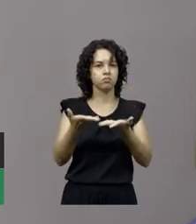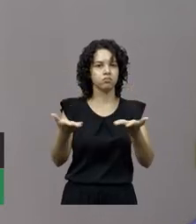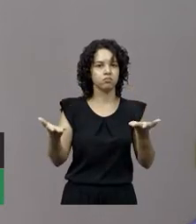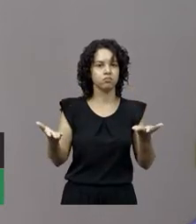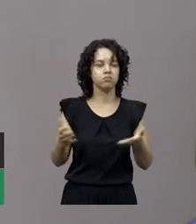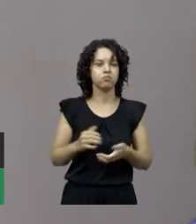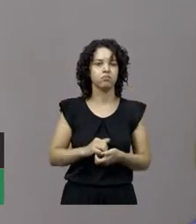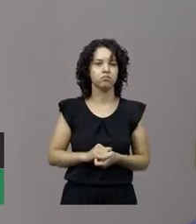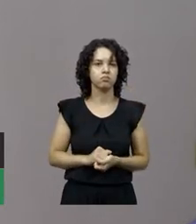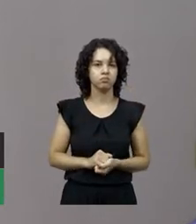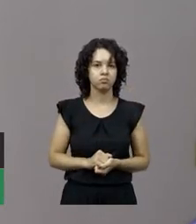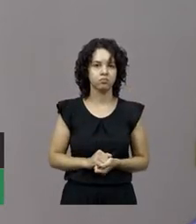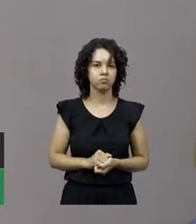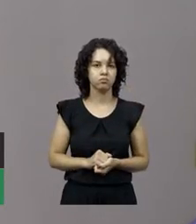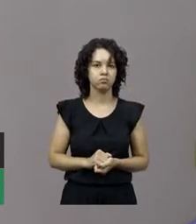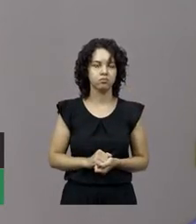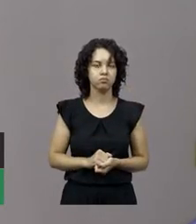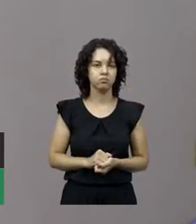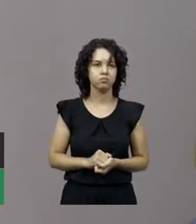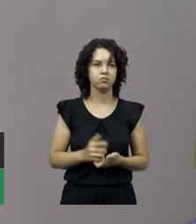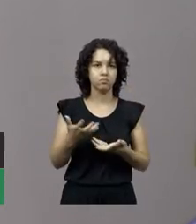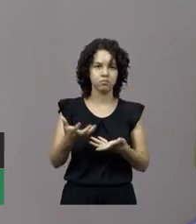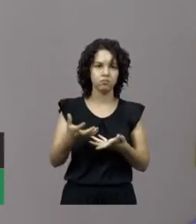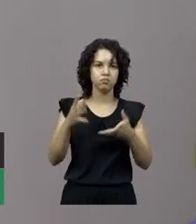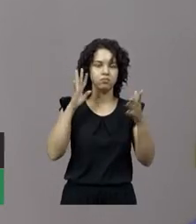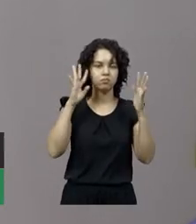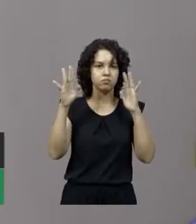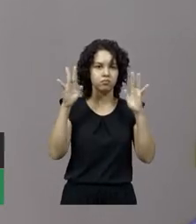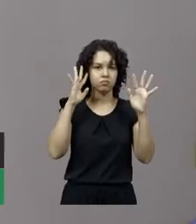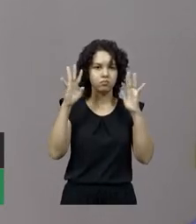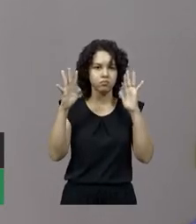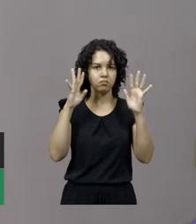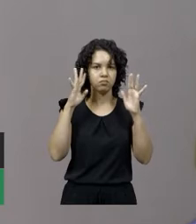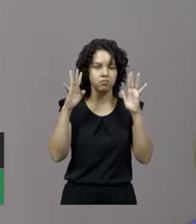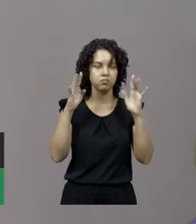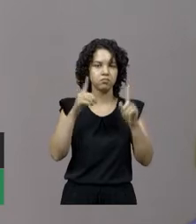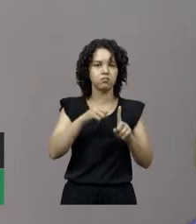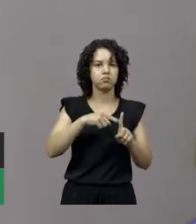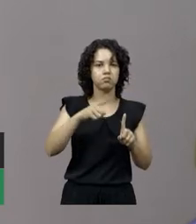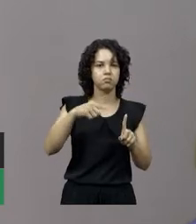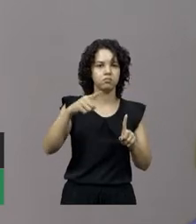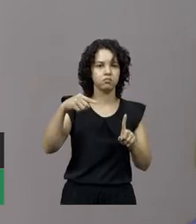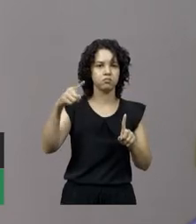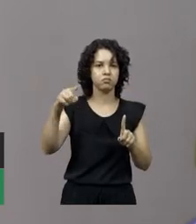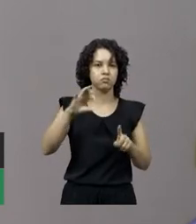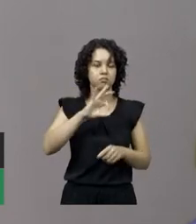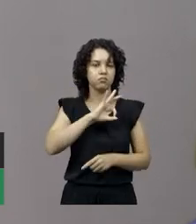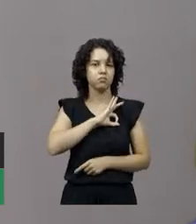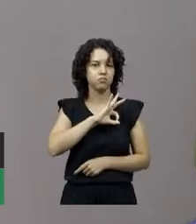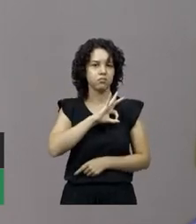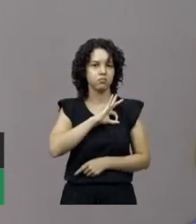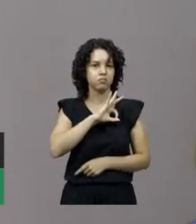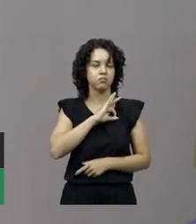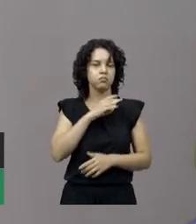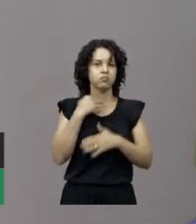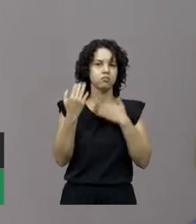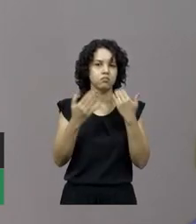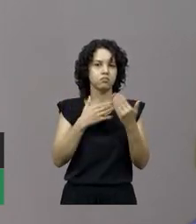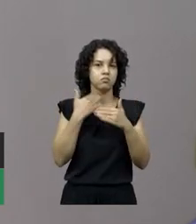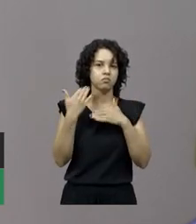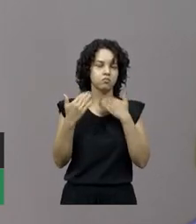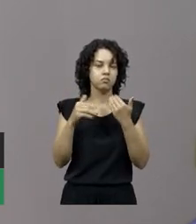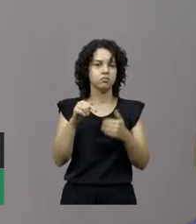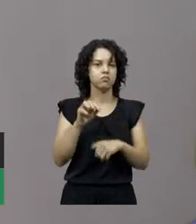Excelência. Queria fazer uma reflexão pelo índice de policiais mortos em Santa